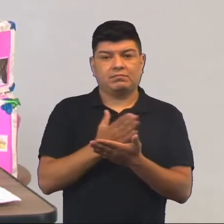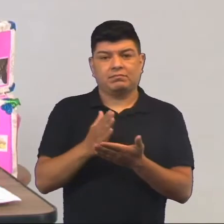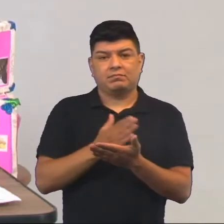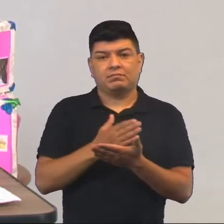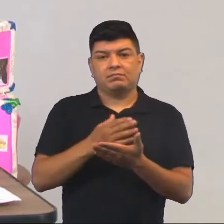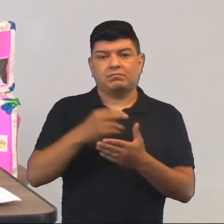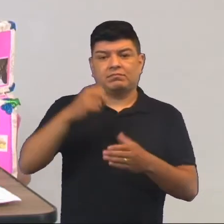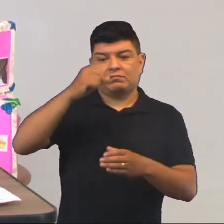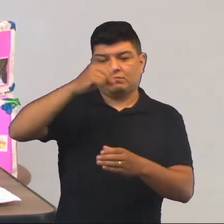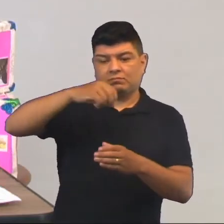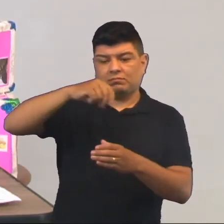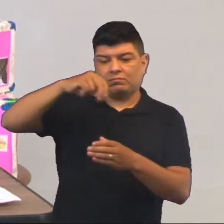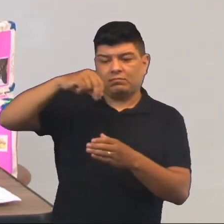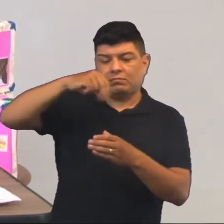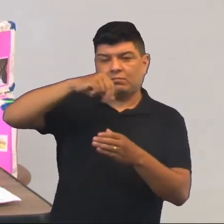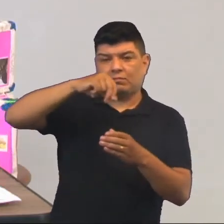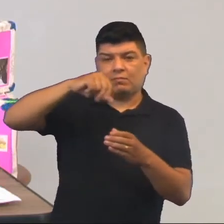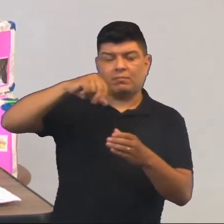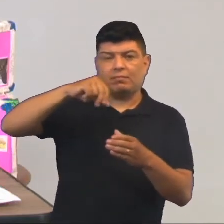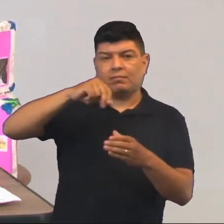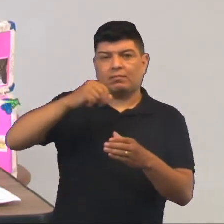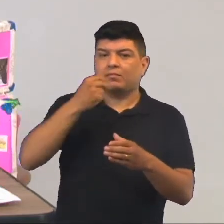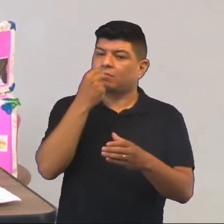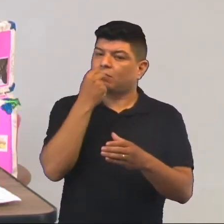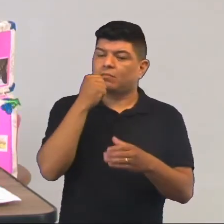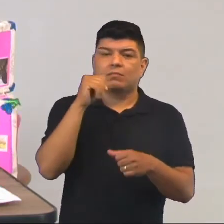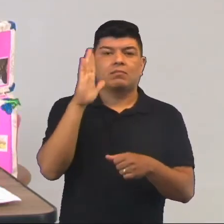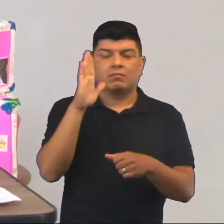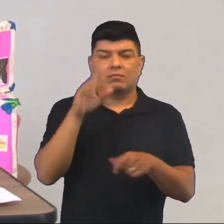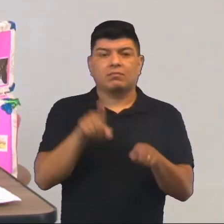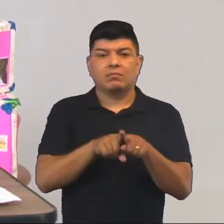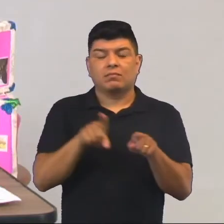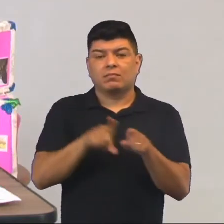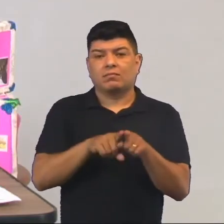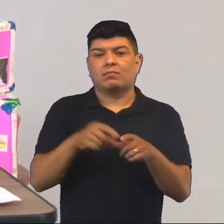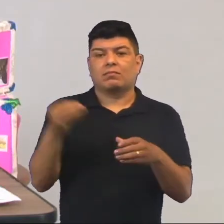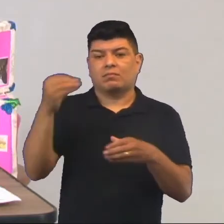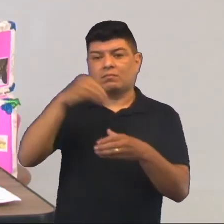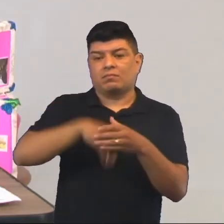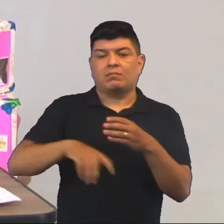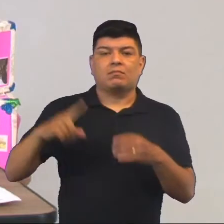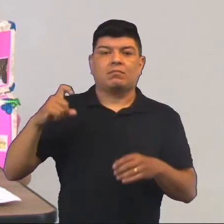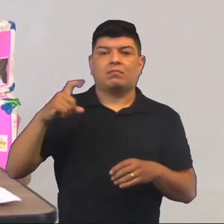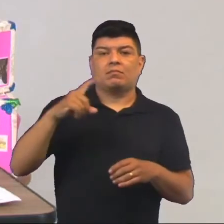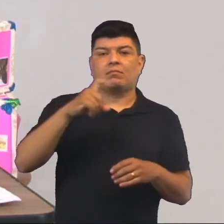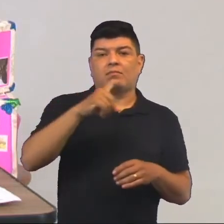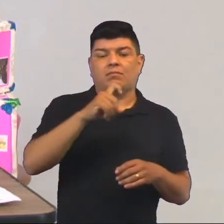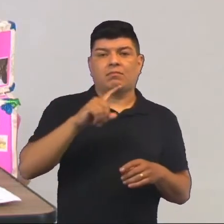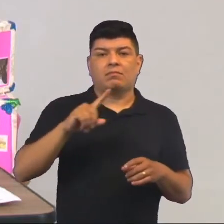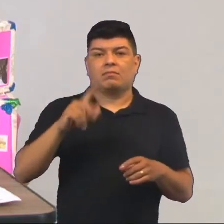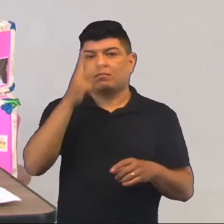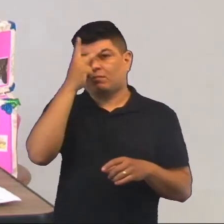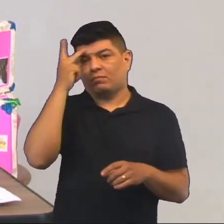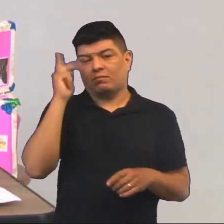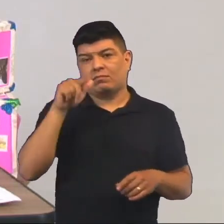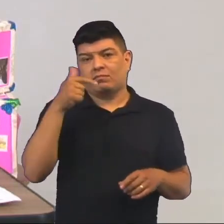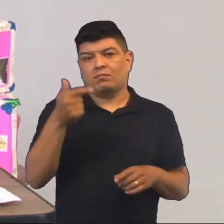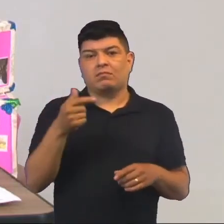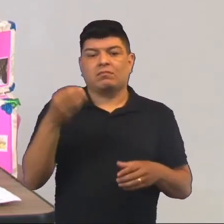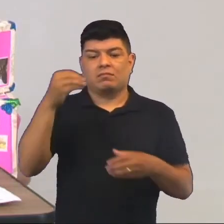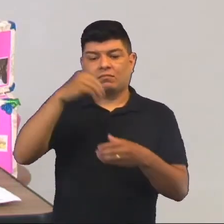alguns ingredientes, alguns condimentos para dar mais sabor, também é acrescentado camarão, mas outras pessoas